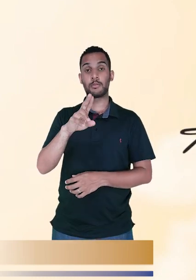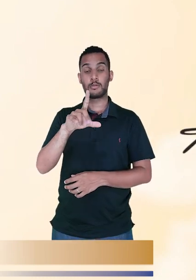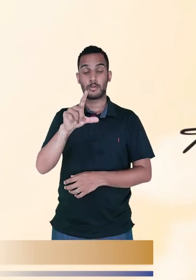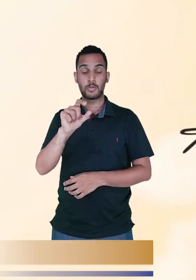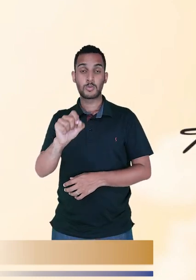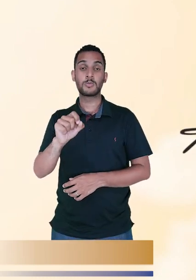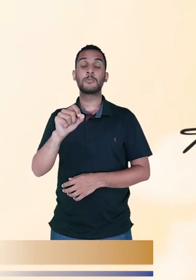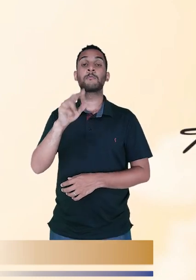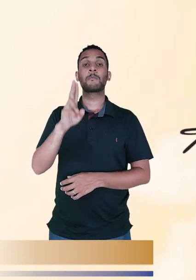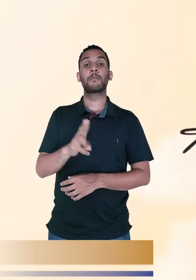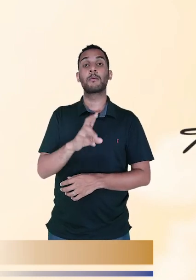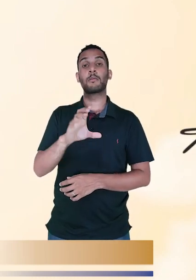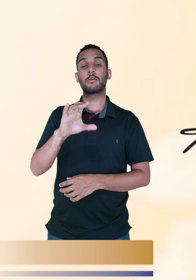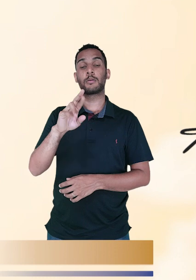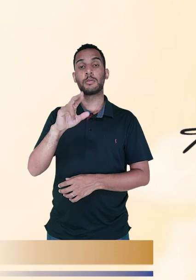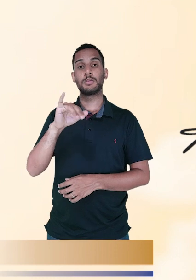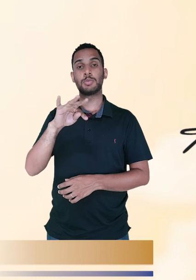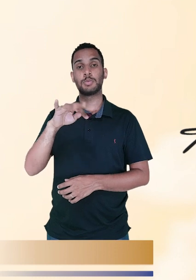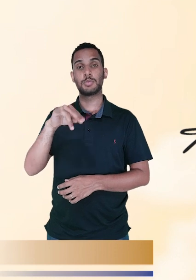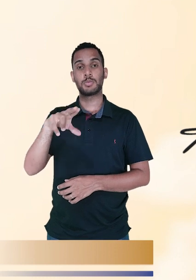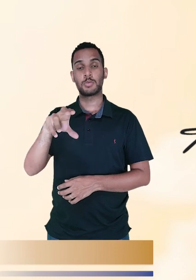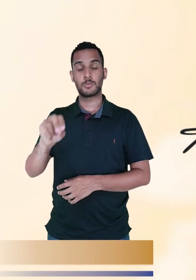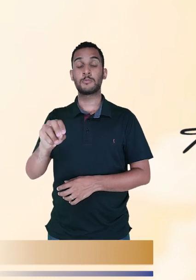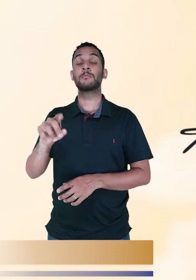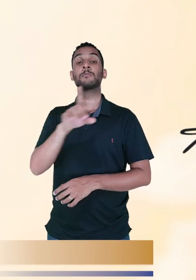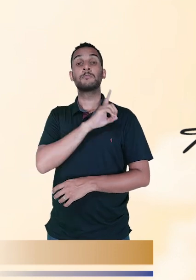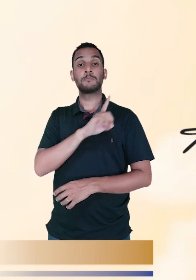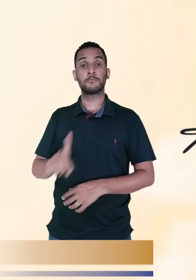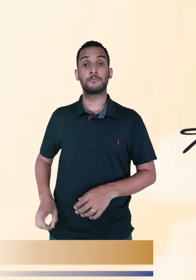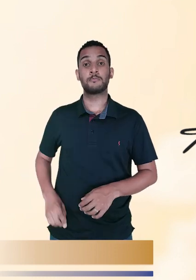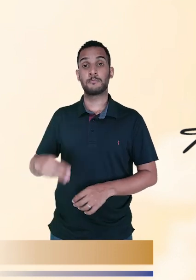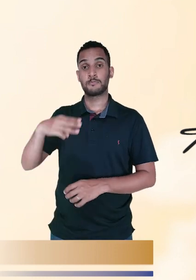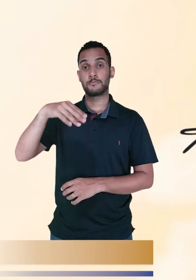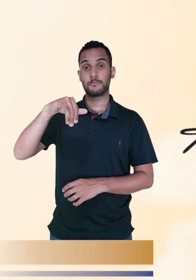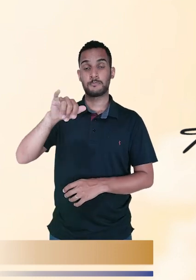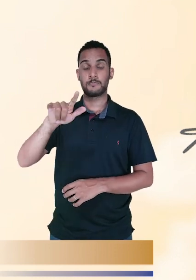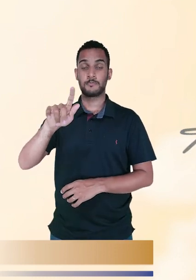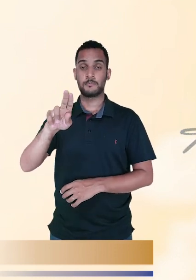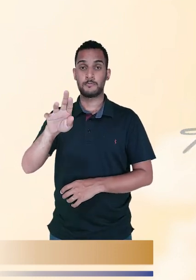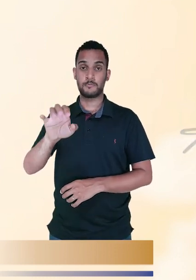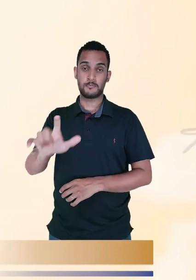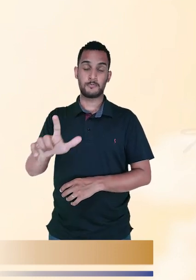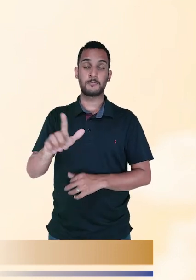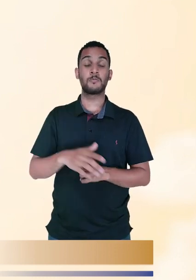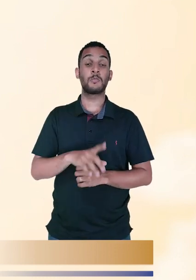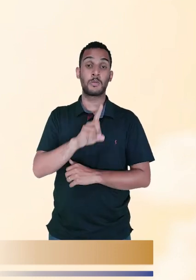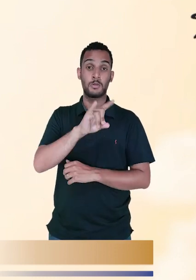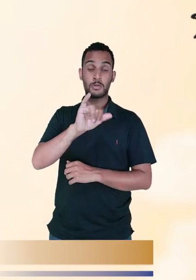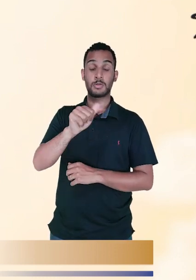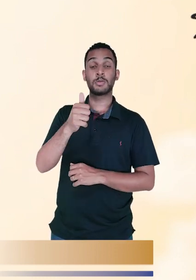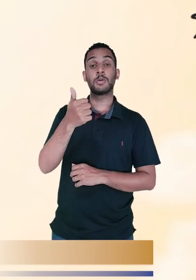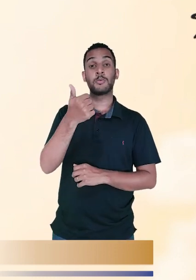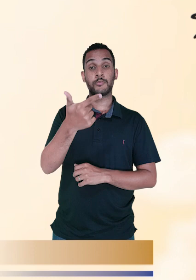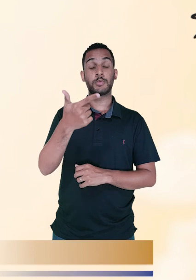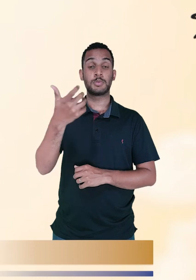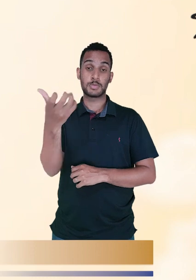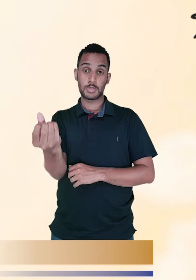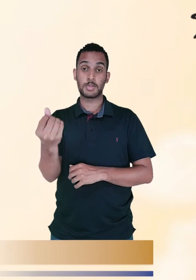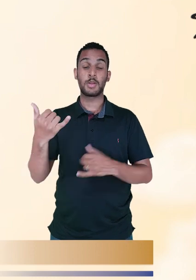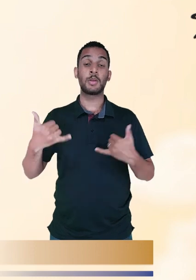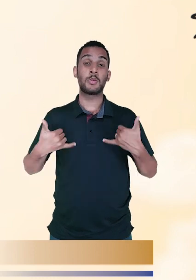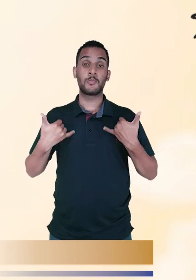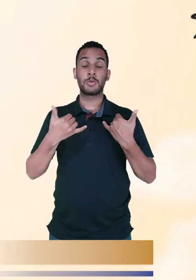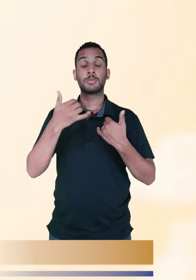da Silva, padre Cristiano de Araújo Souza e do diácono Miguel Arantes Ribeiro. No dia 26,